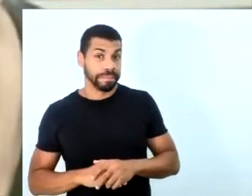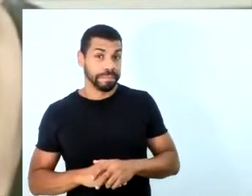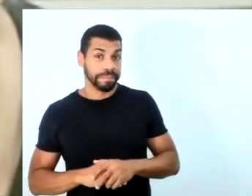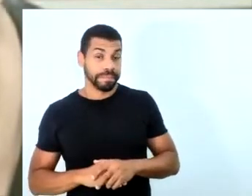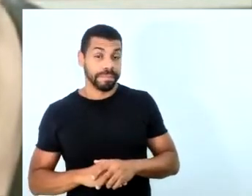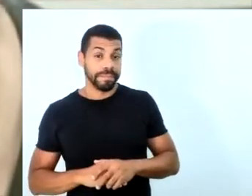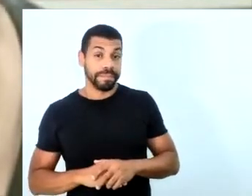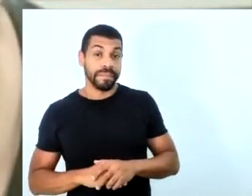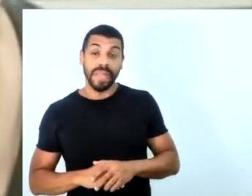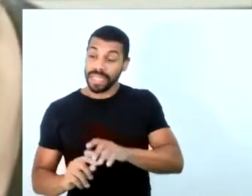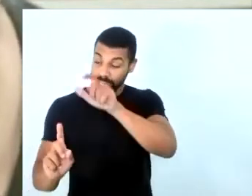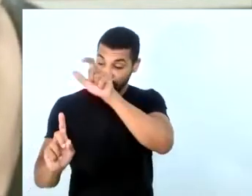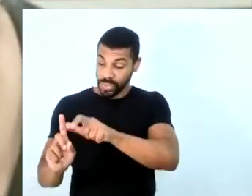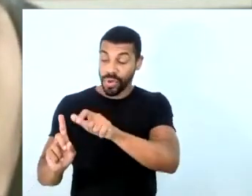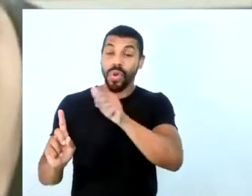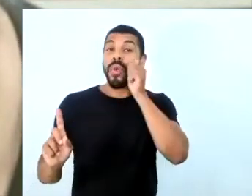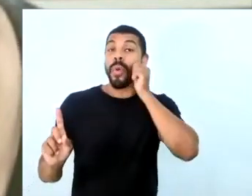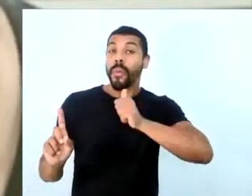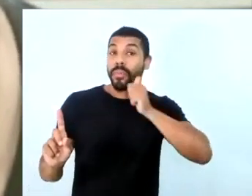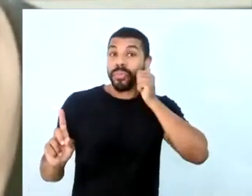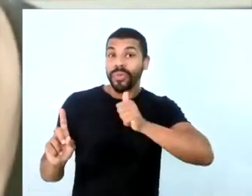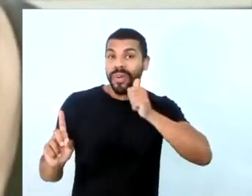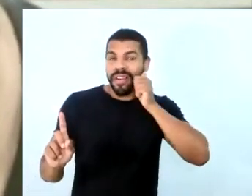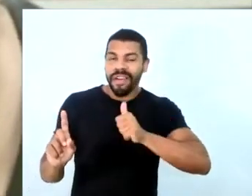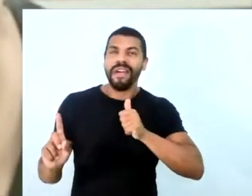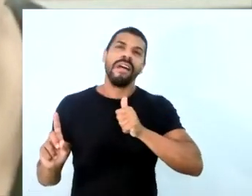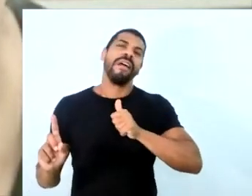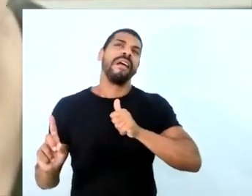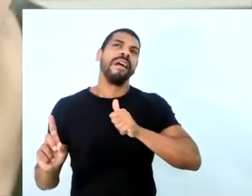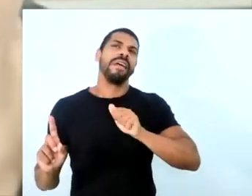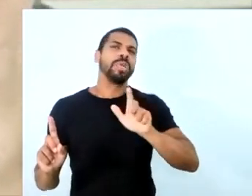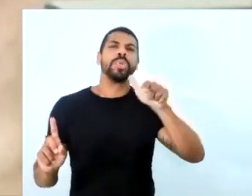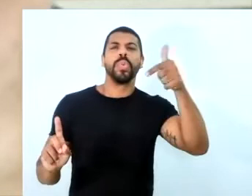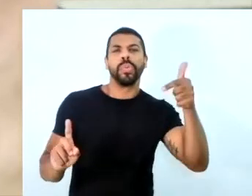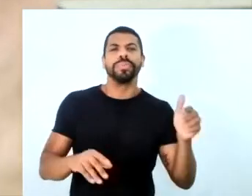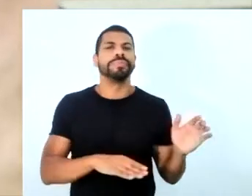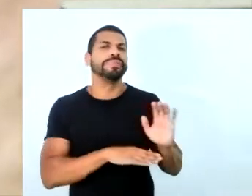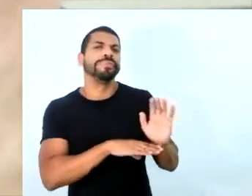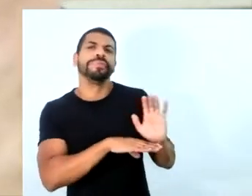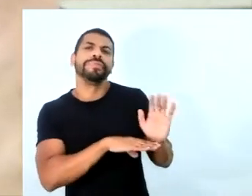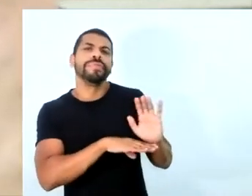do Scorsese é uma mulher. A montadora dos filmes